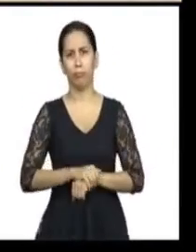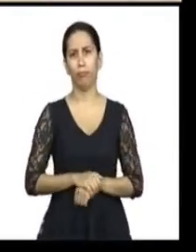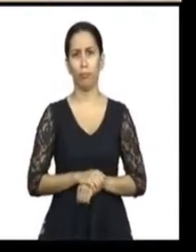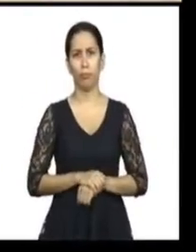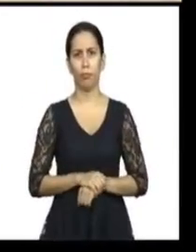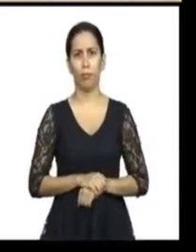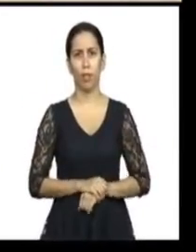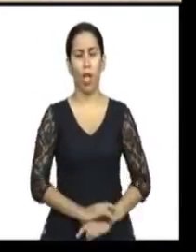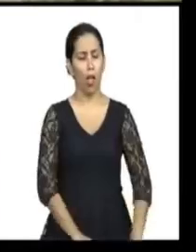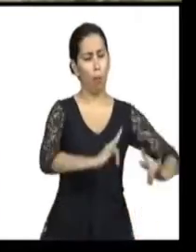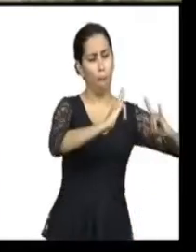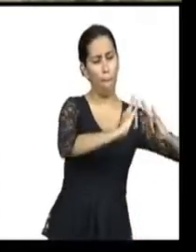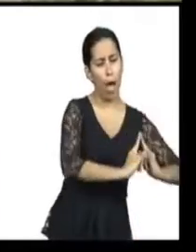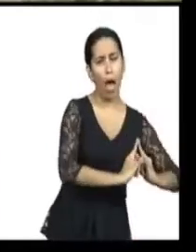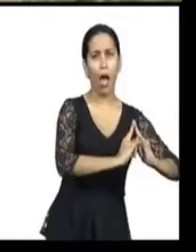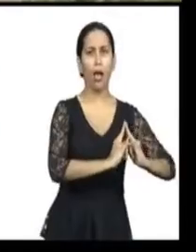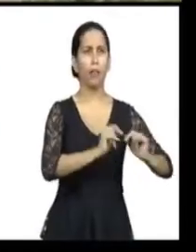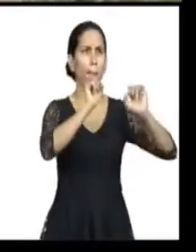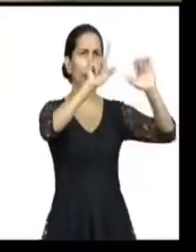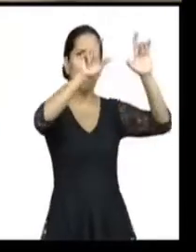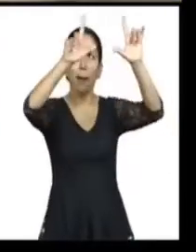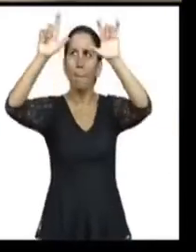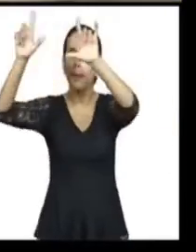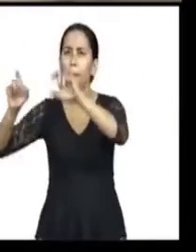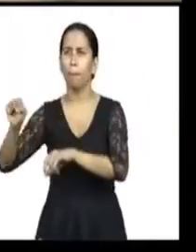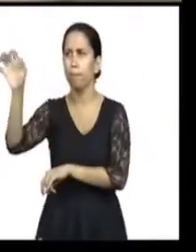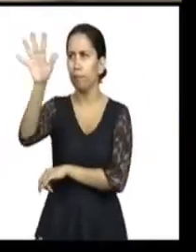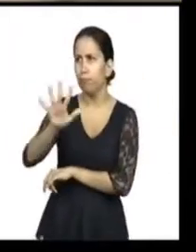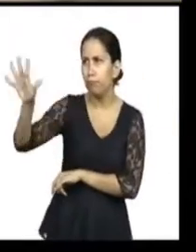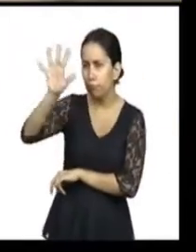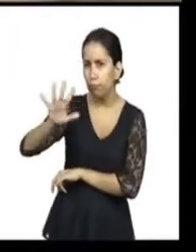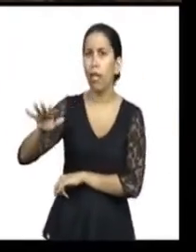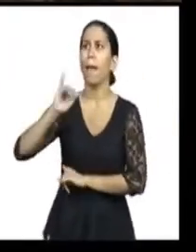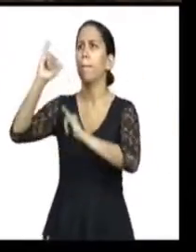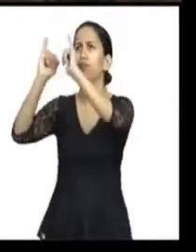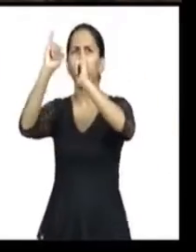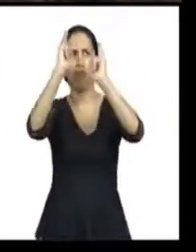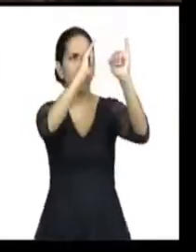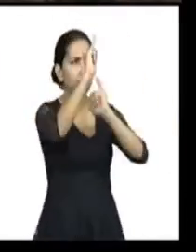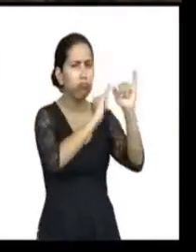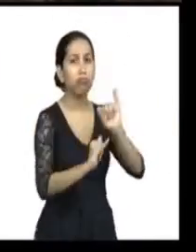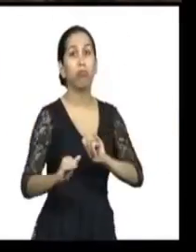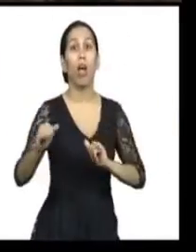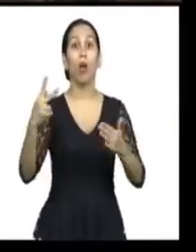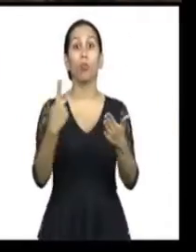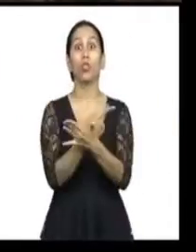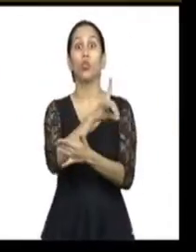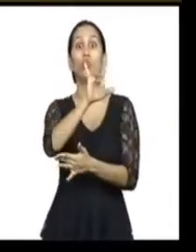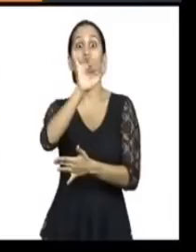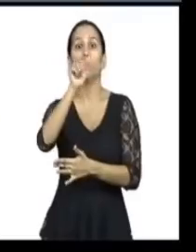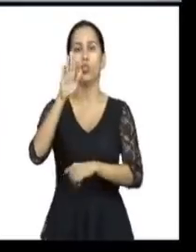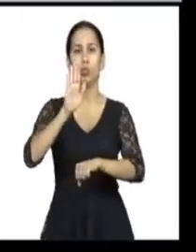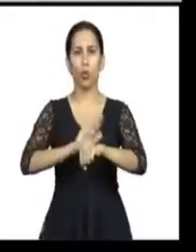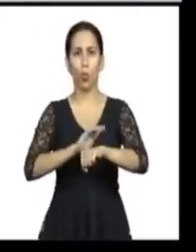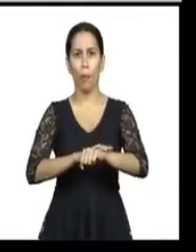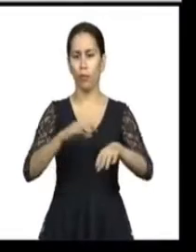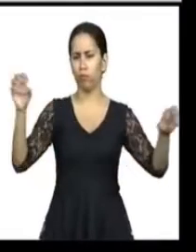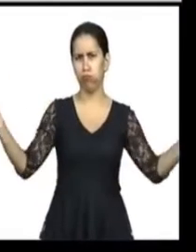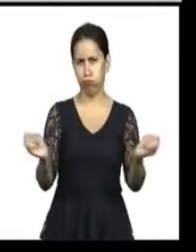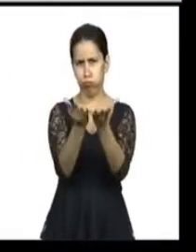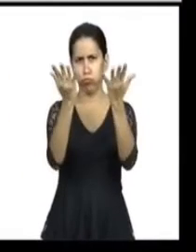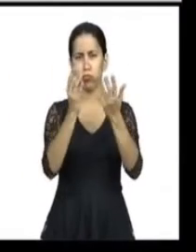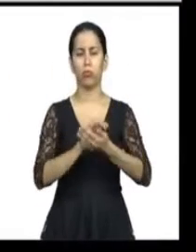cartazes e avisos devem ser afixados, informando a área isolada e a hora da detonação.